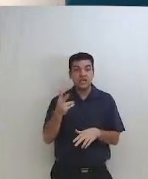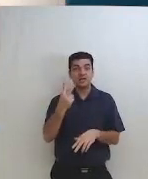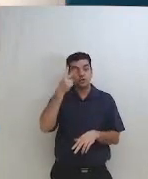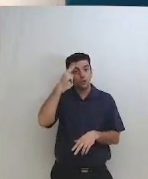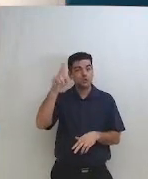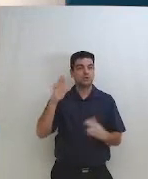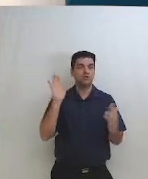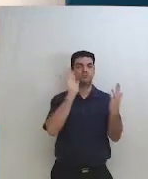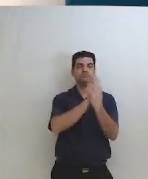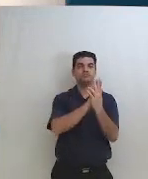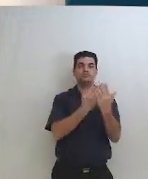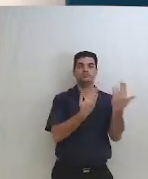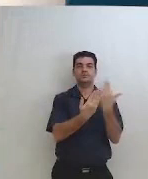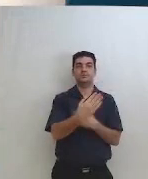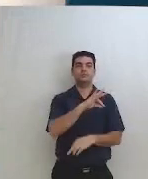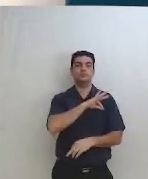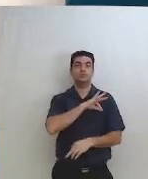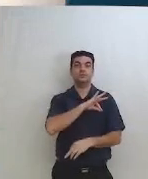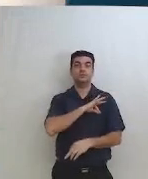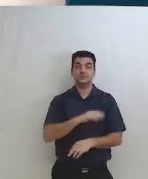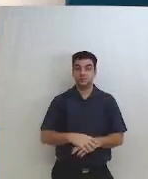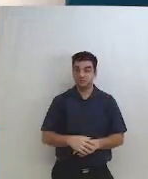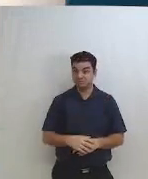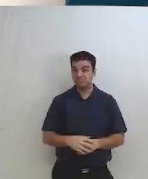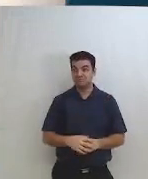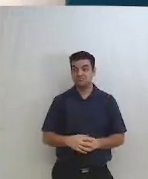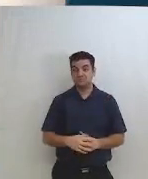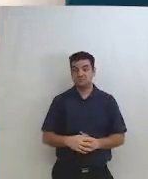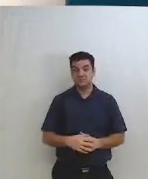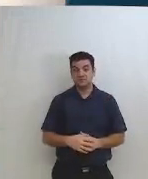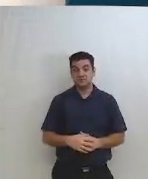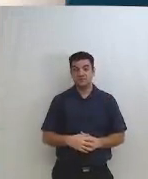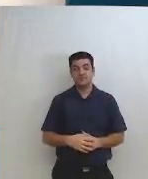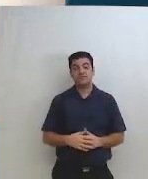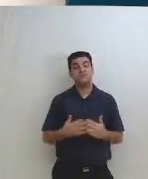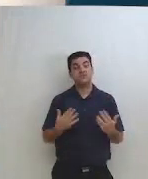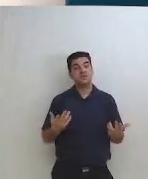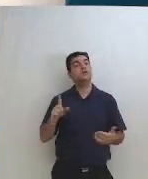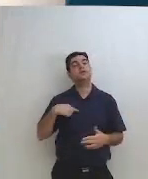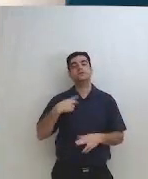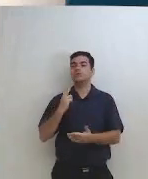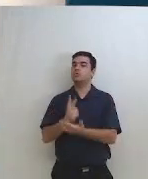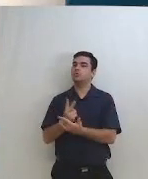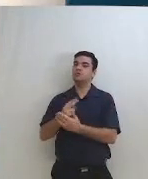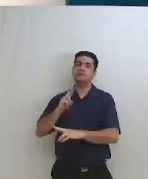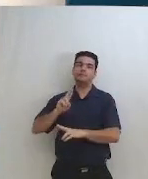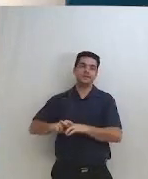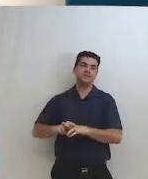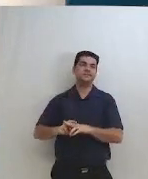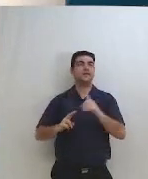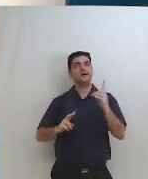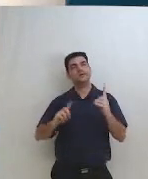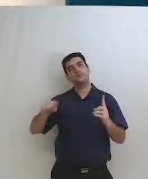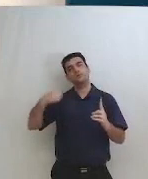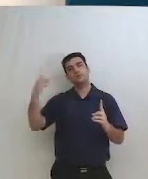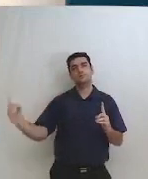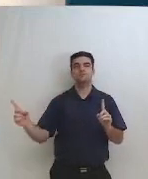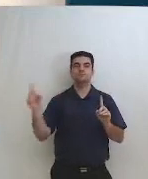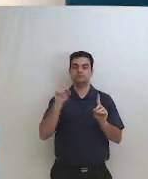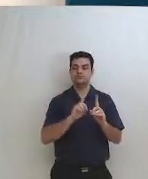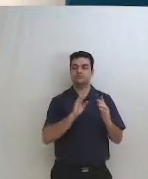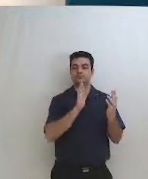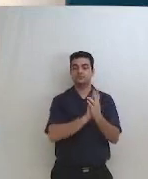nas portas da justiça, que depois continuam presos, depois o outro se apresenta. O senhor Cleici, só para